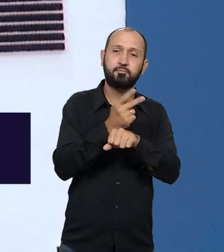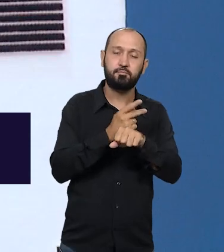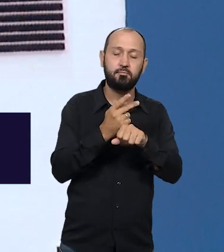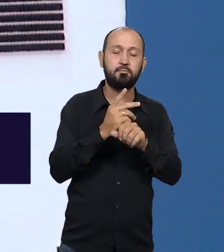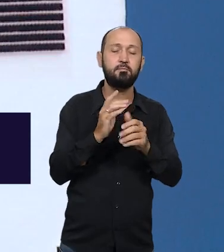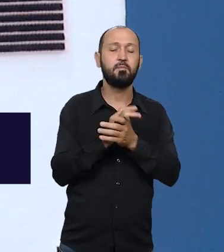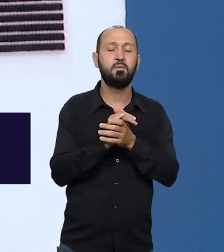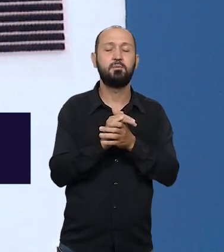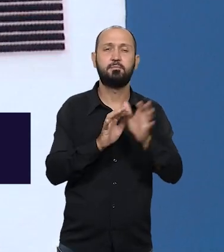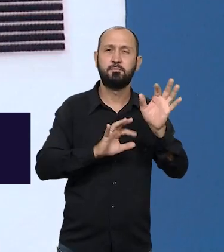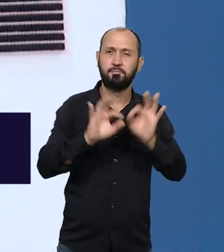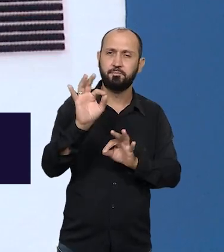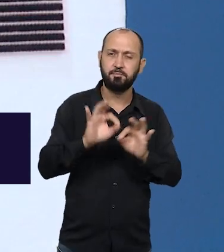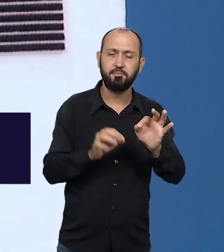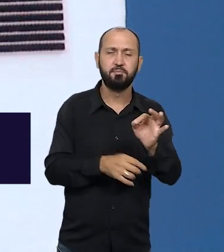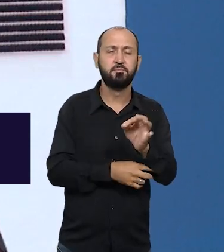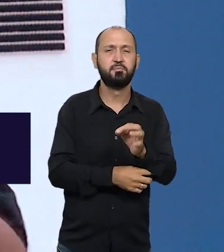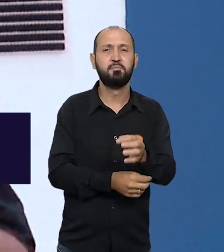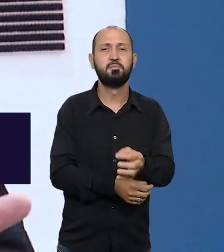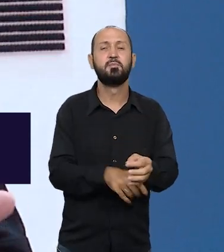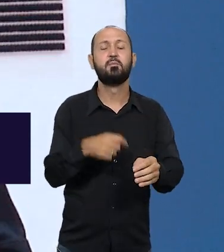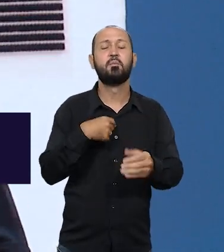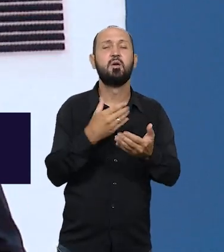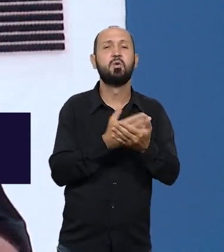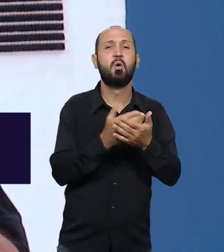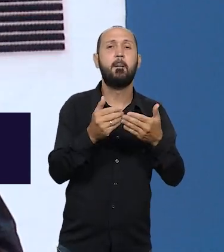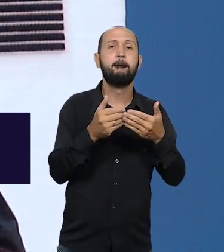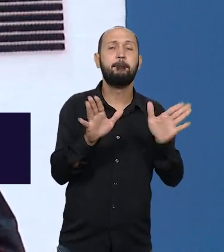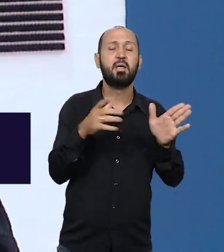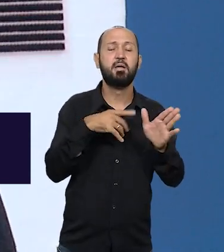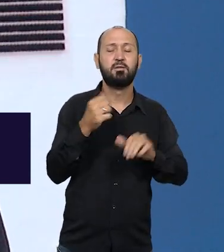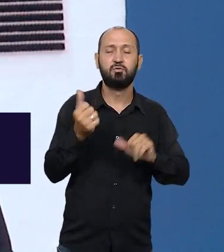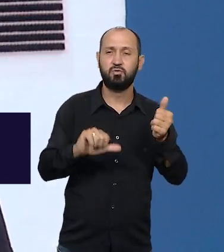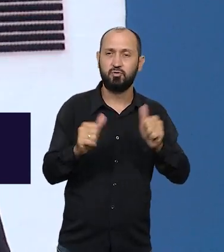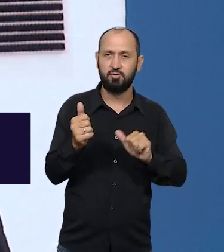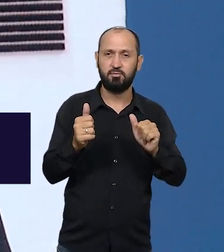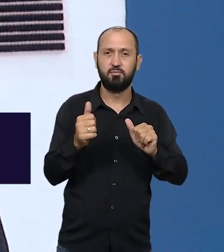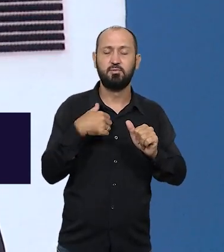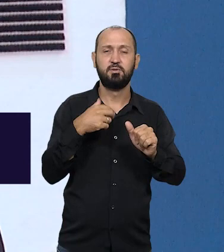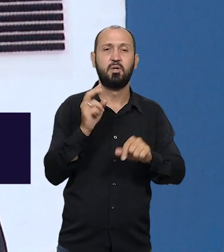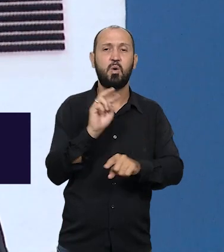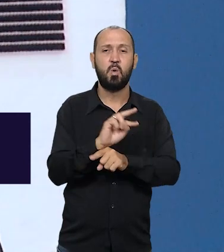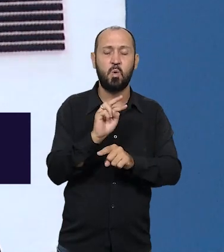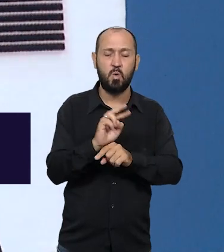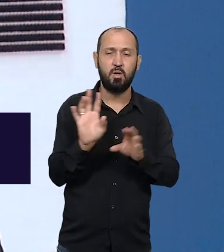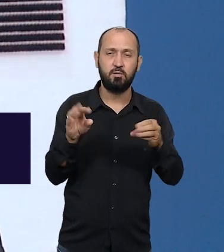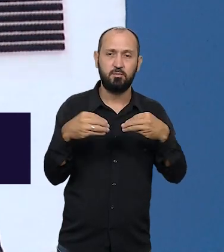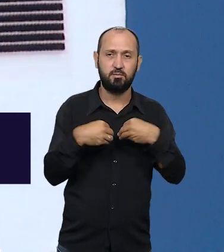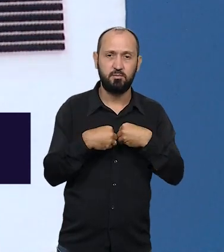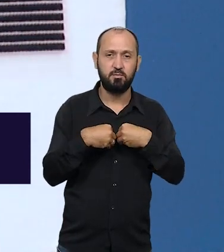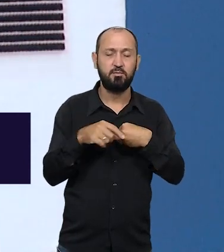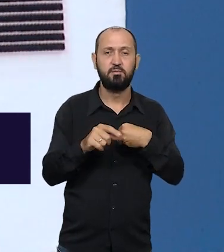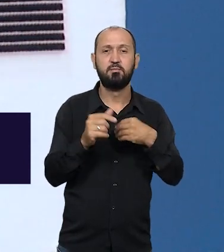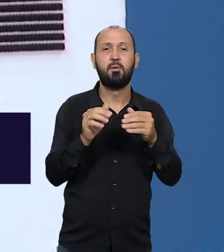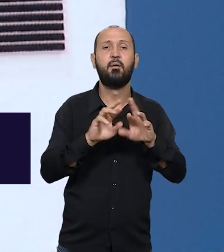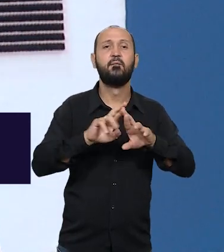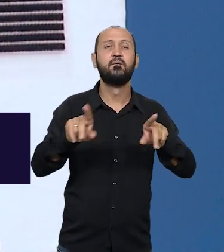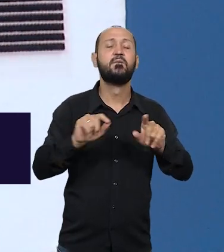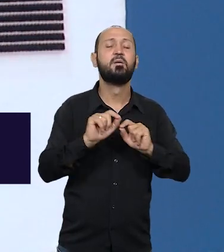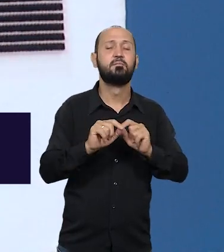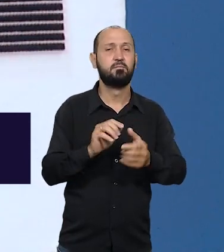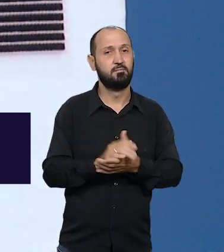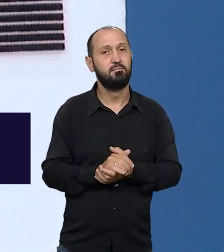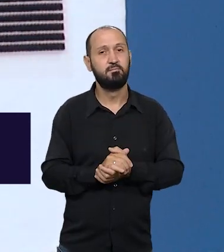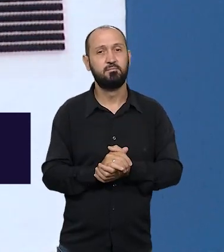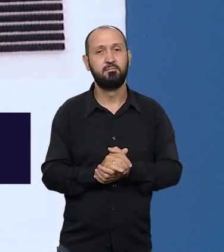porta para toda a neurodiversidade. Você cuidar do autista e da família do autista abre porta para toda a neurodiversidade, os outros transtornos, né? Que nós